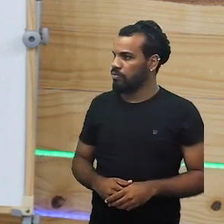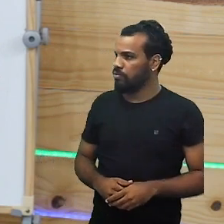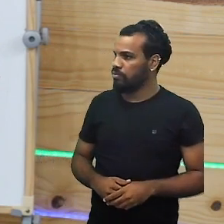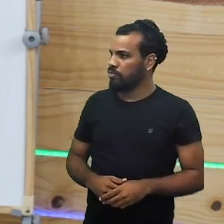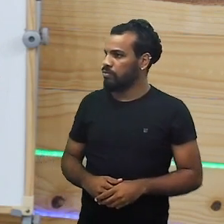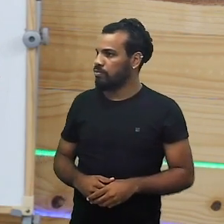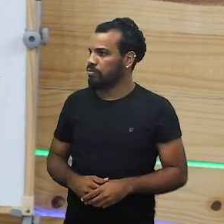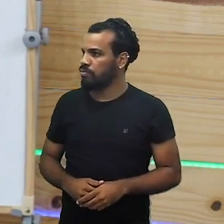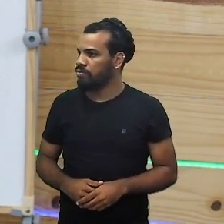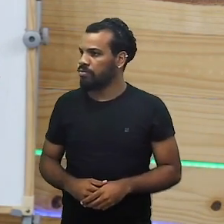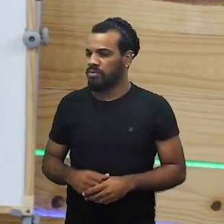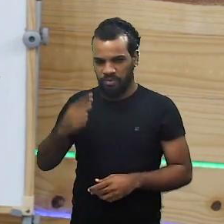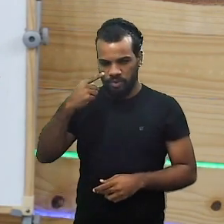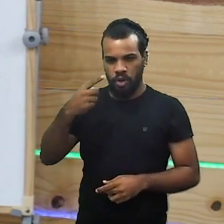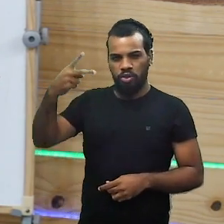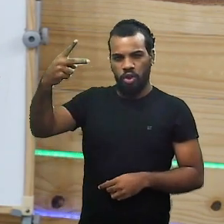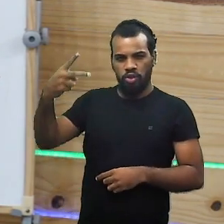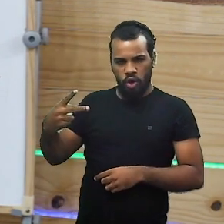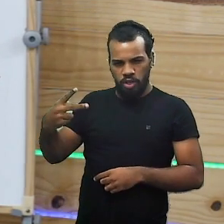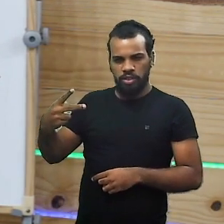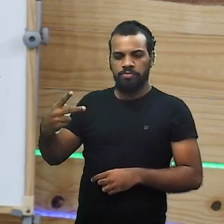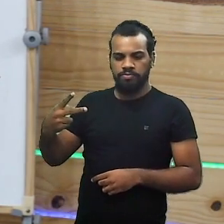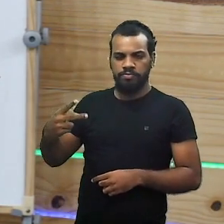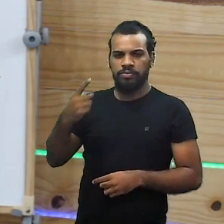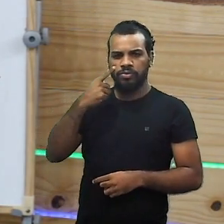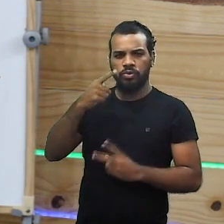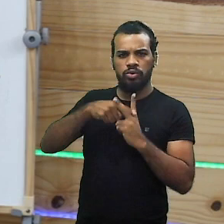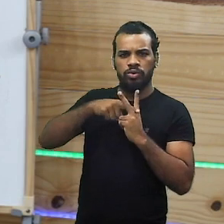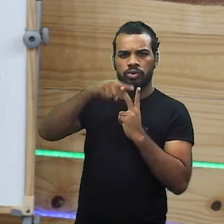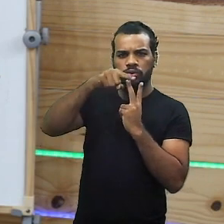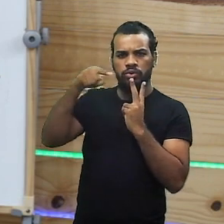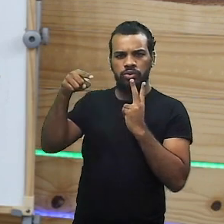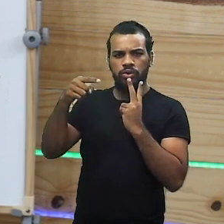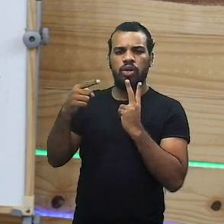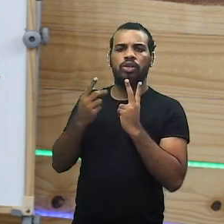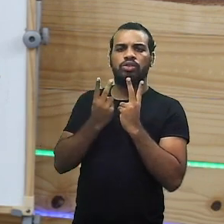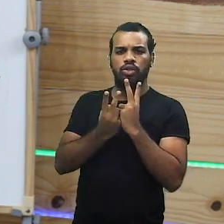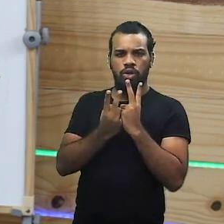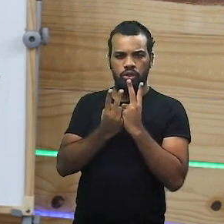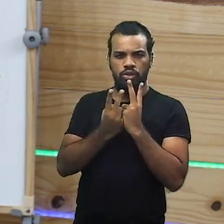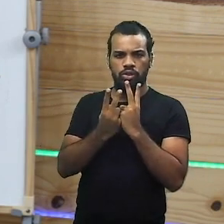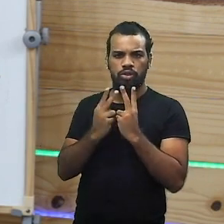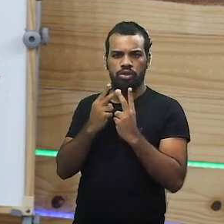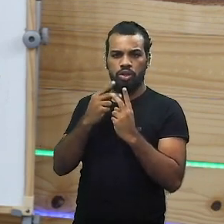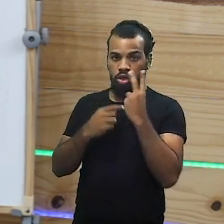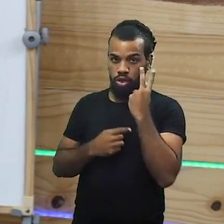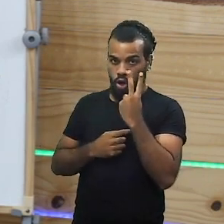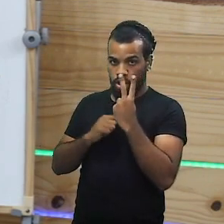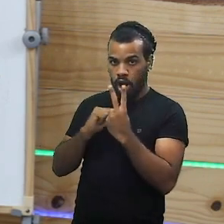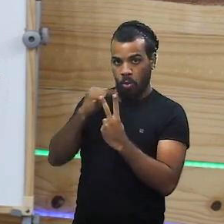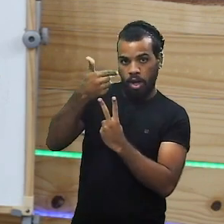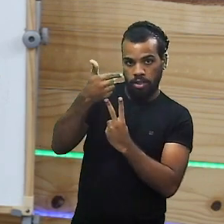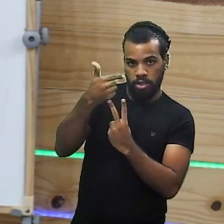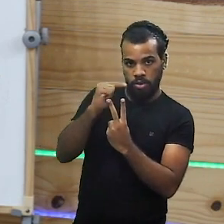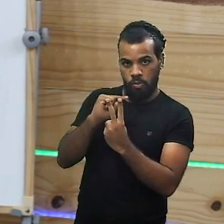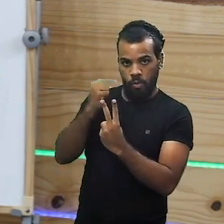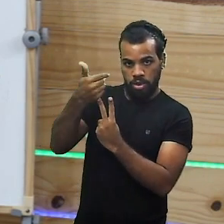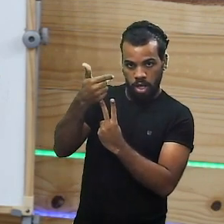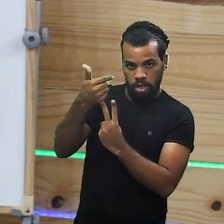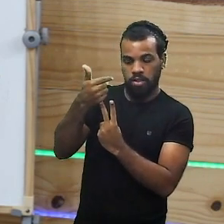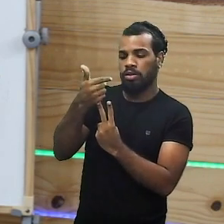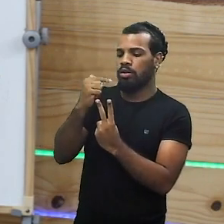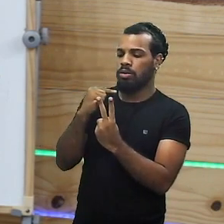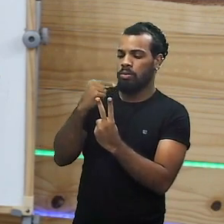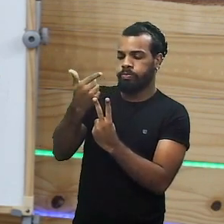B. Fica assim, ó. Raiz quadrada de 2 ao quadrado, beleza? Observe